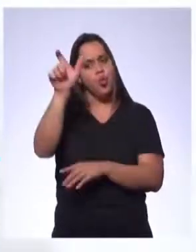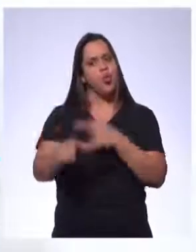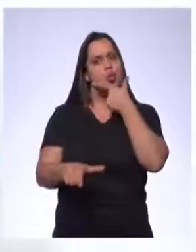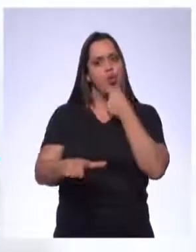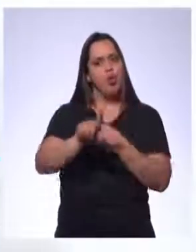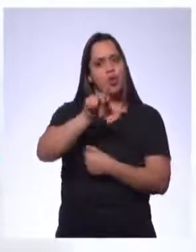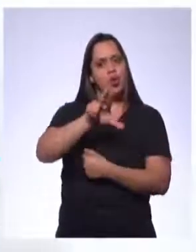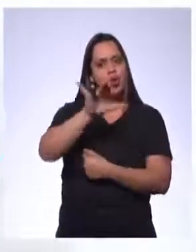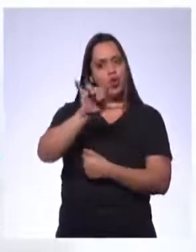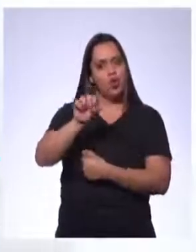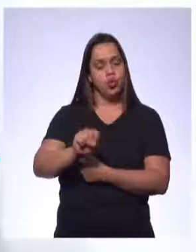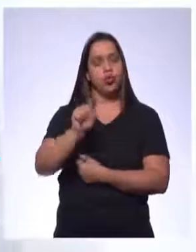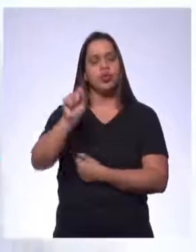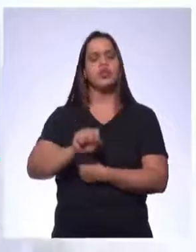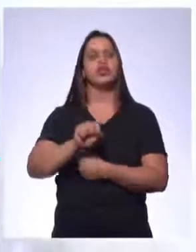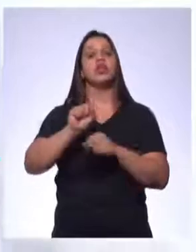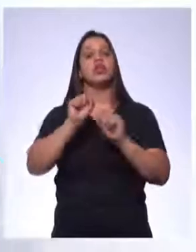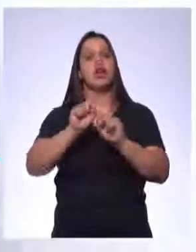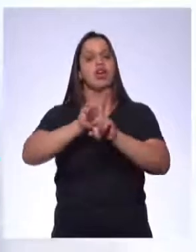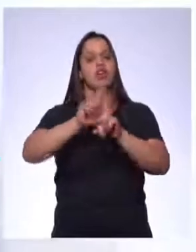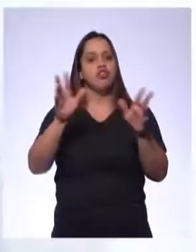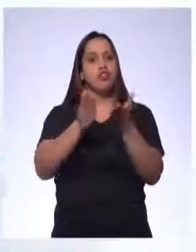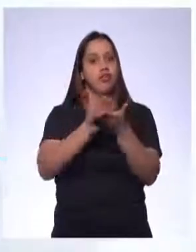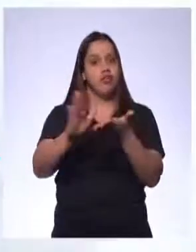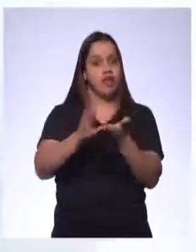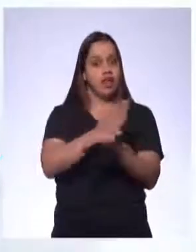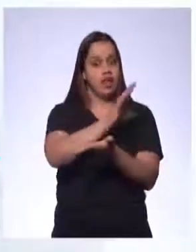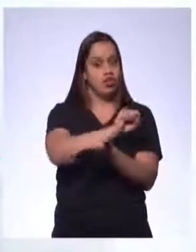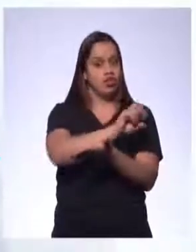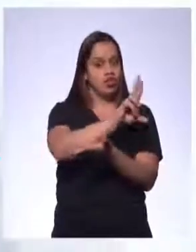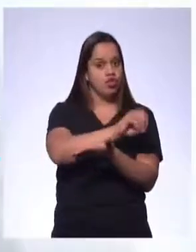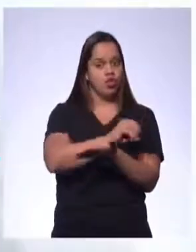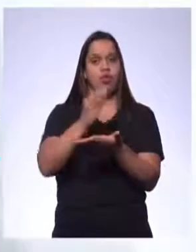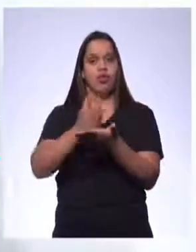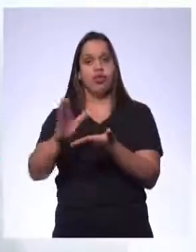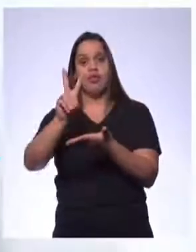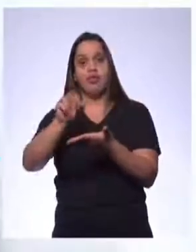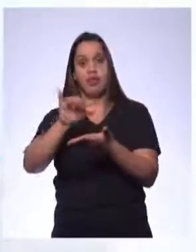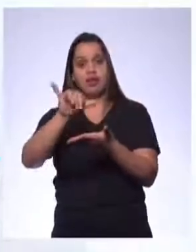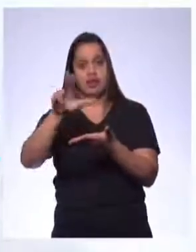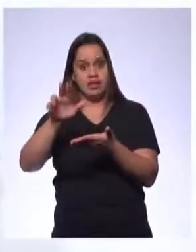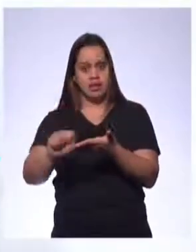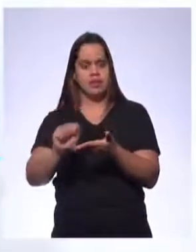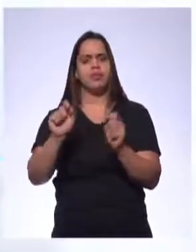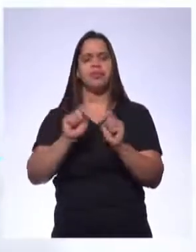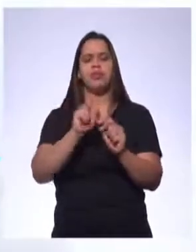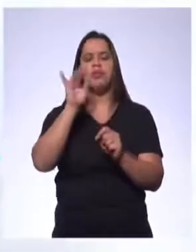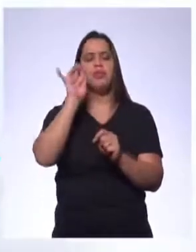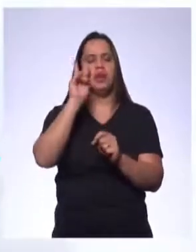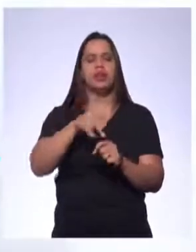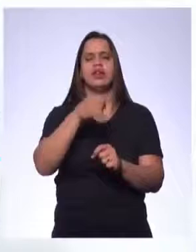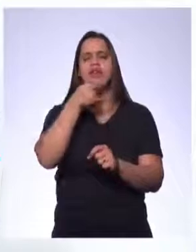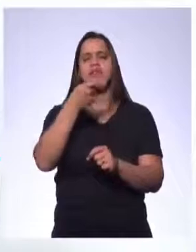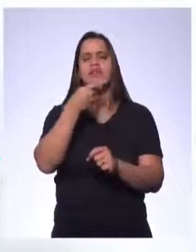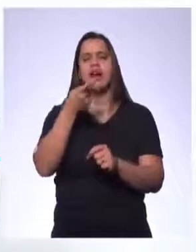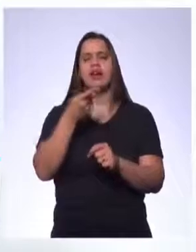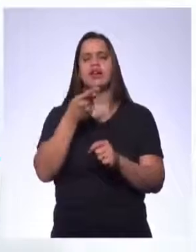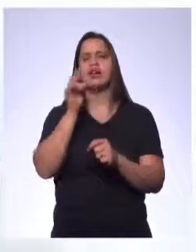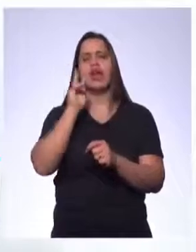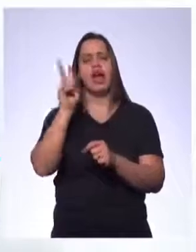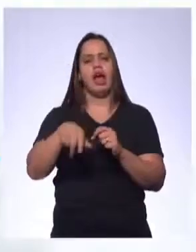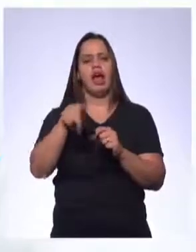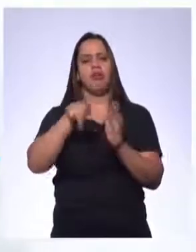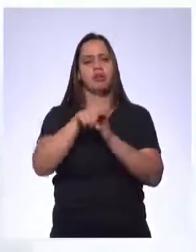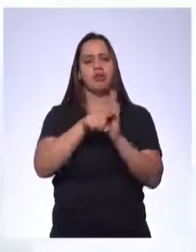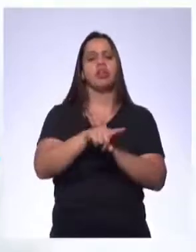várias vacinas. Posso falar uma outra coisa que o Pasteur fez importante. Quando você vai tomar o leitinho de caixinha, aí está escrito